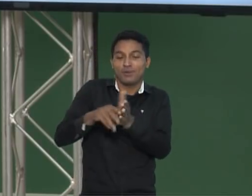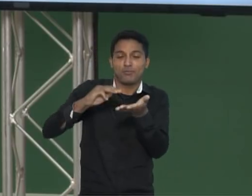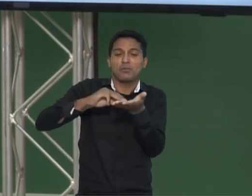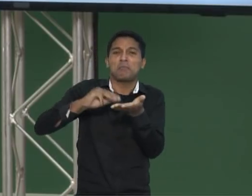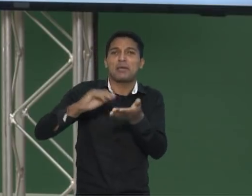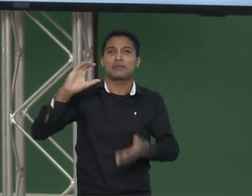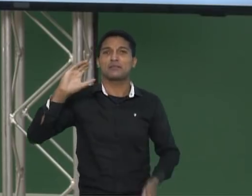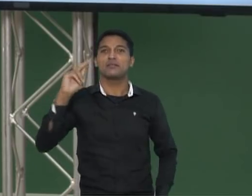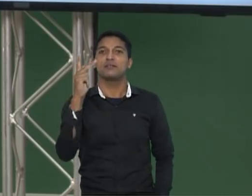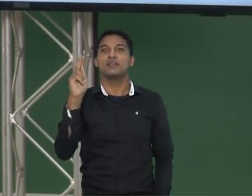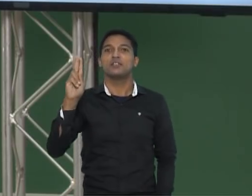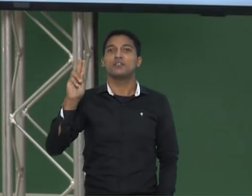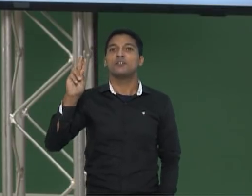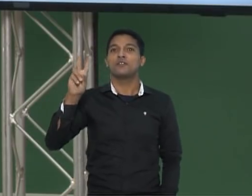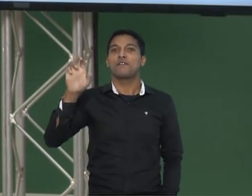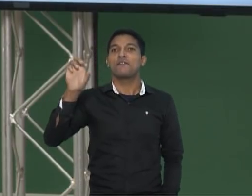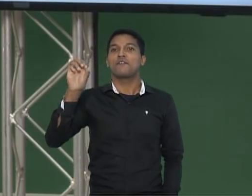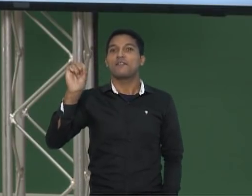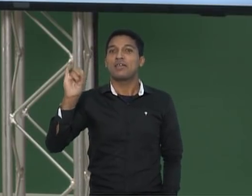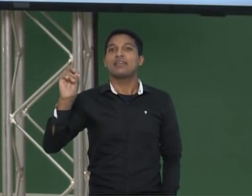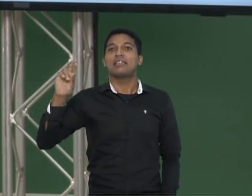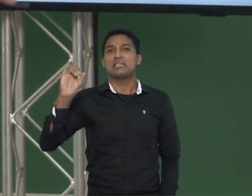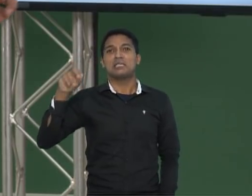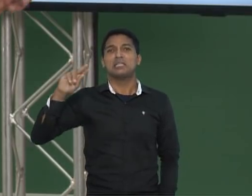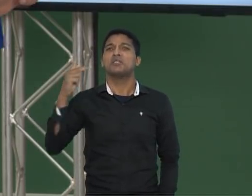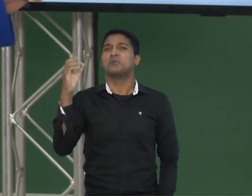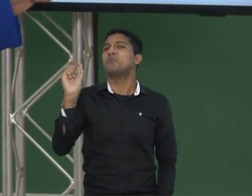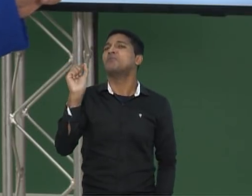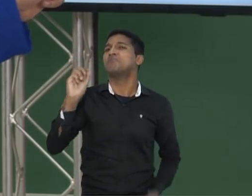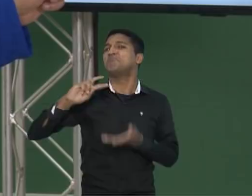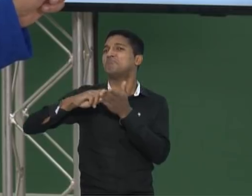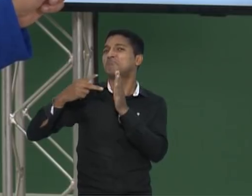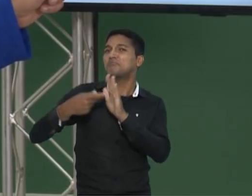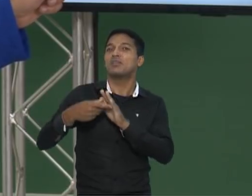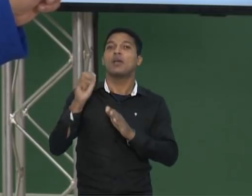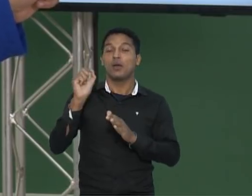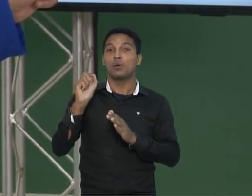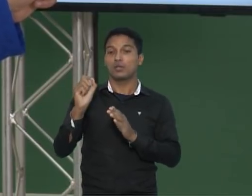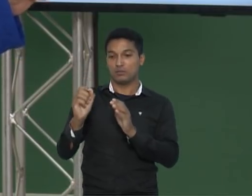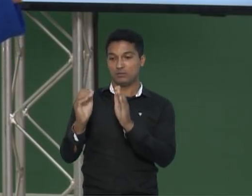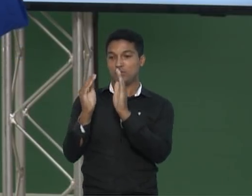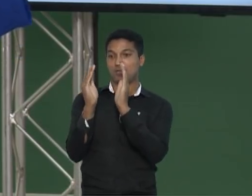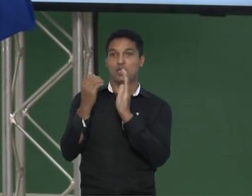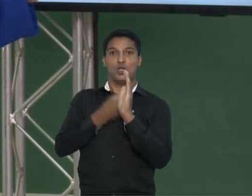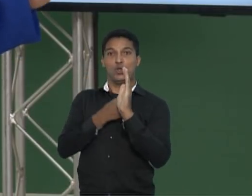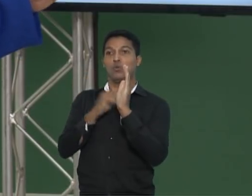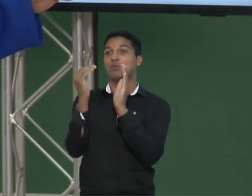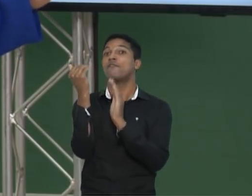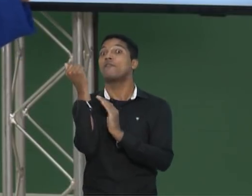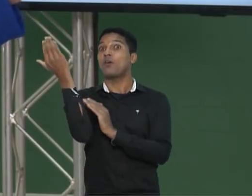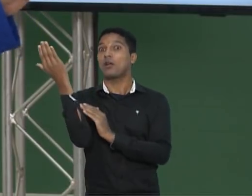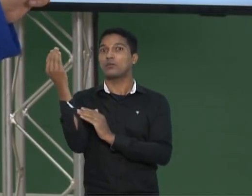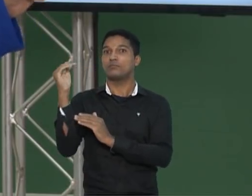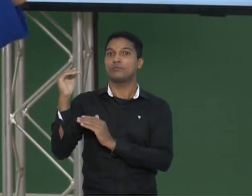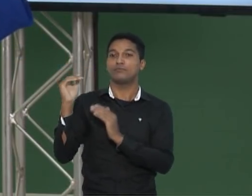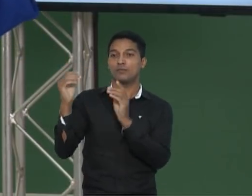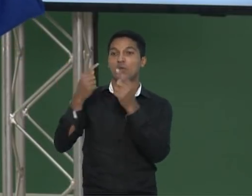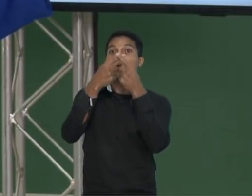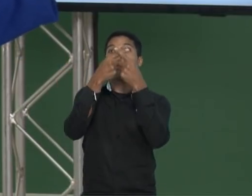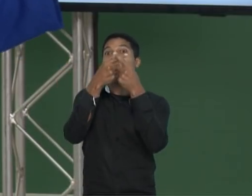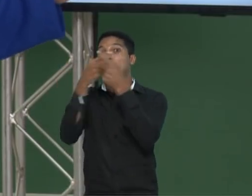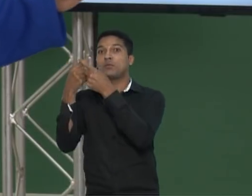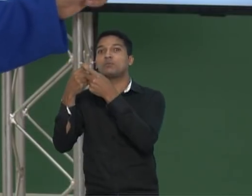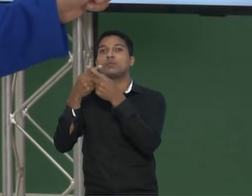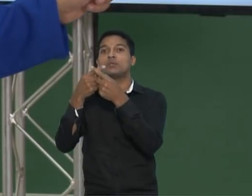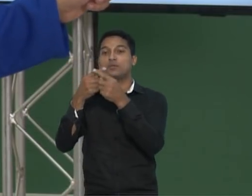ouviram falar? O que vem a ser o chuveirinho? É você pegar o número que está fora do parênteses e multiplicar por todos